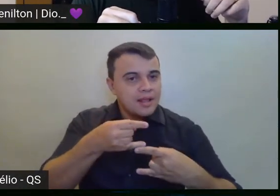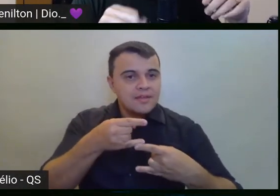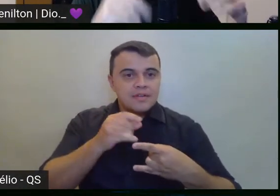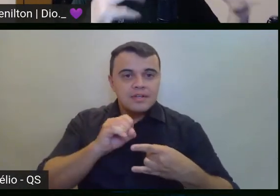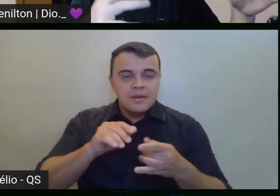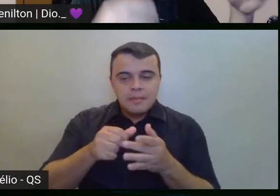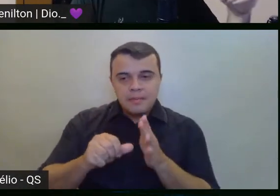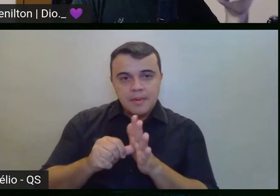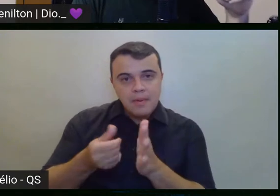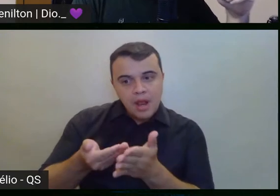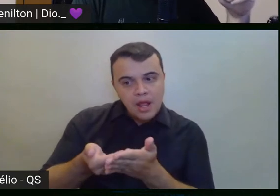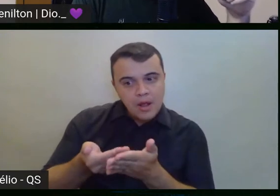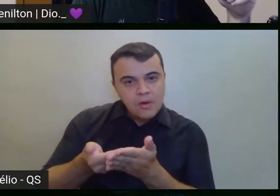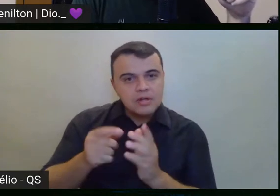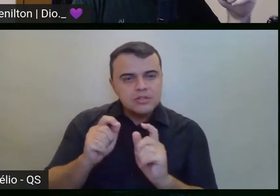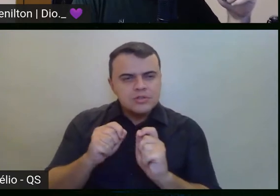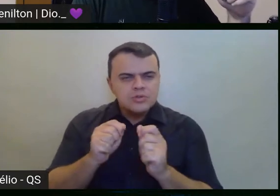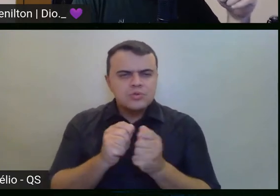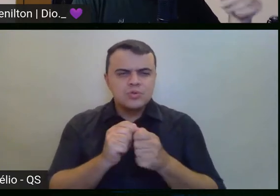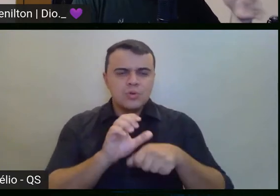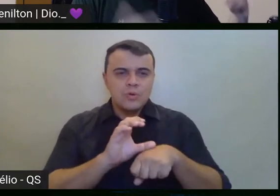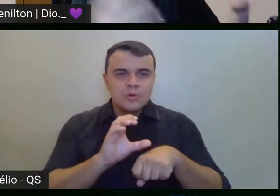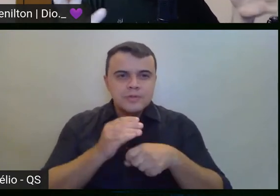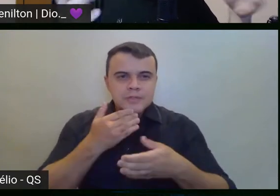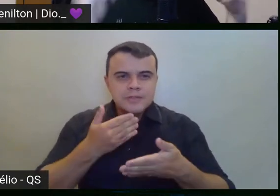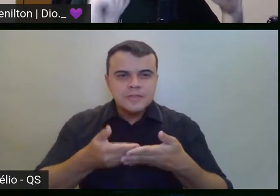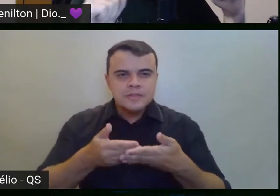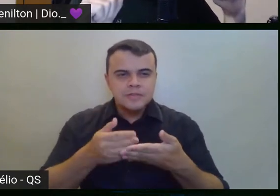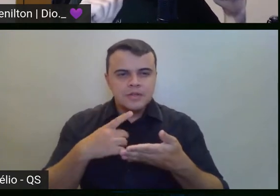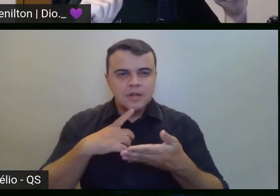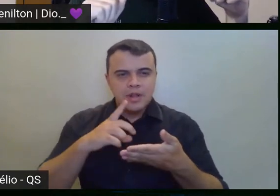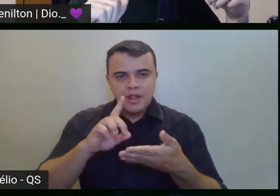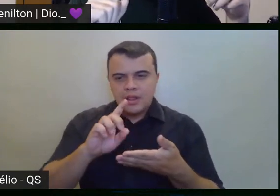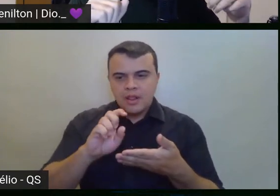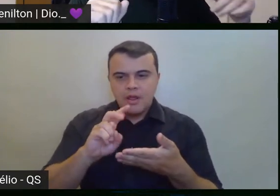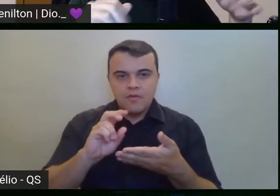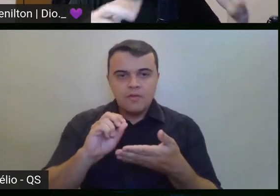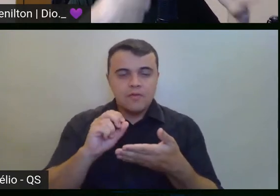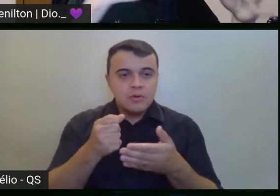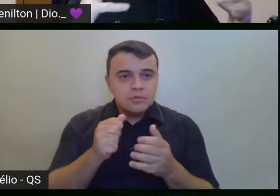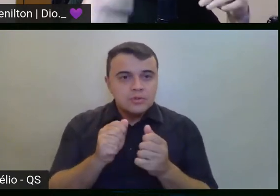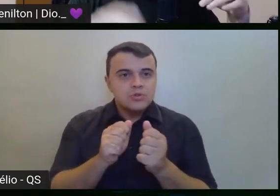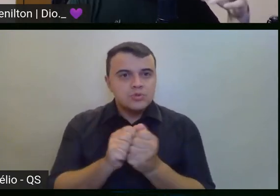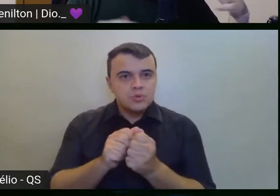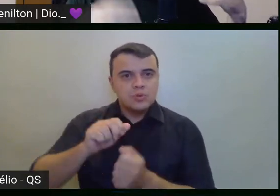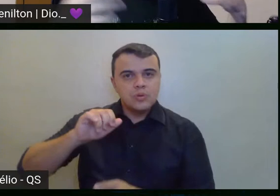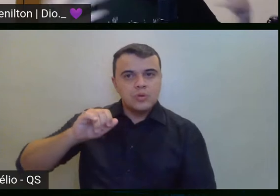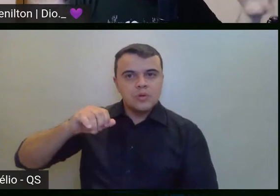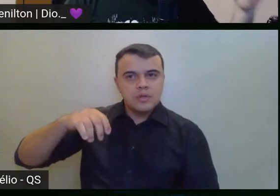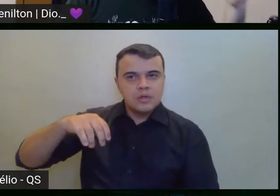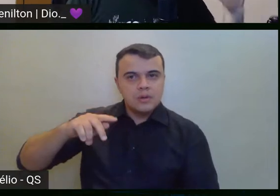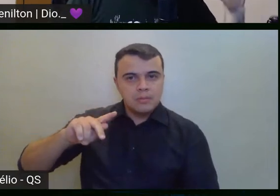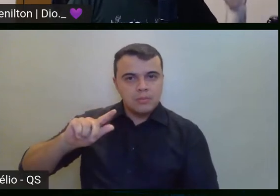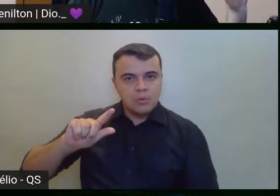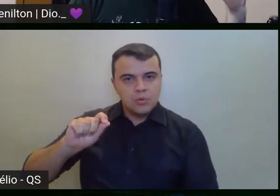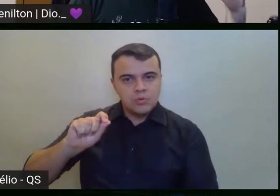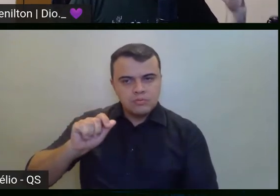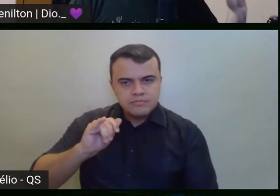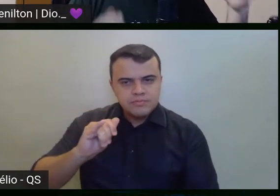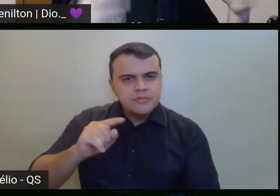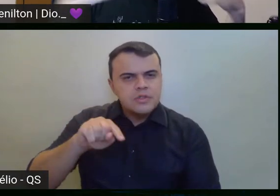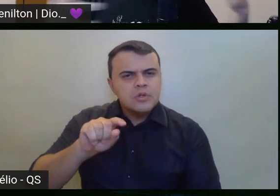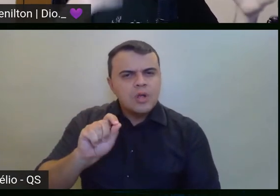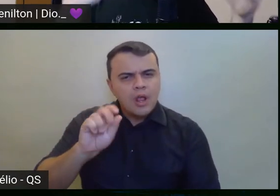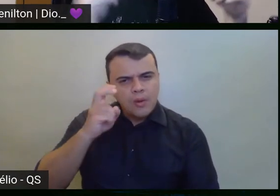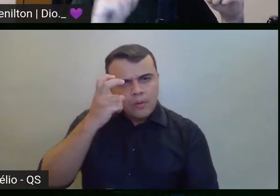sobre esse Botequim incrível aí de devops que é impulso tá patrocinando aí para vocês a gente vai falar um pouco sobre o que que é né